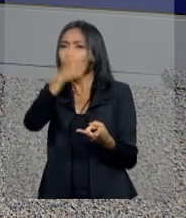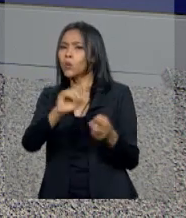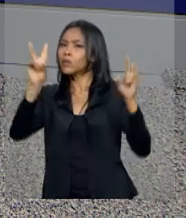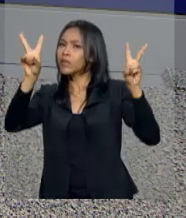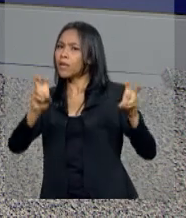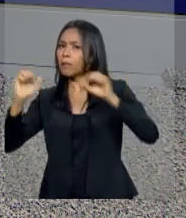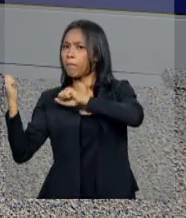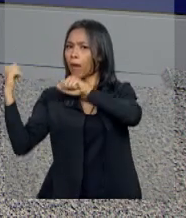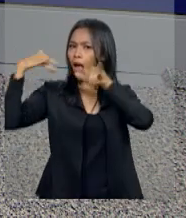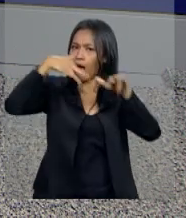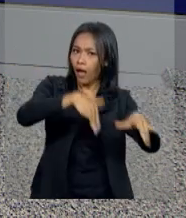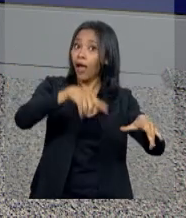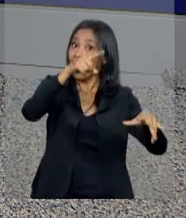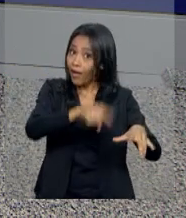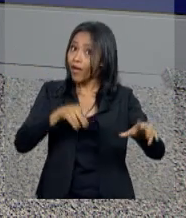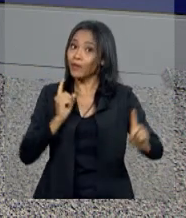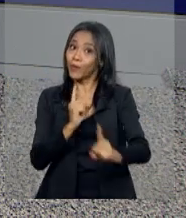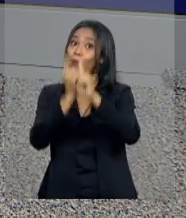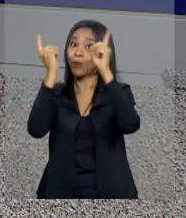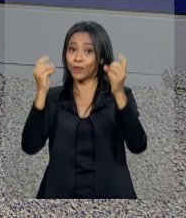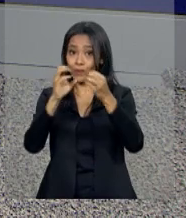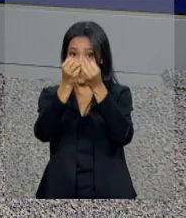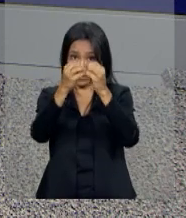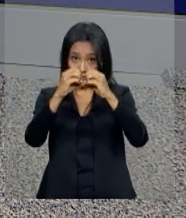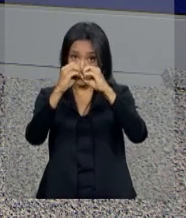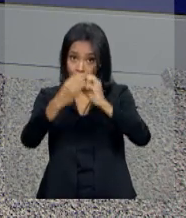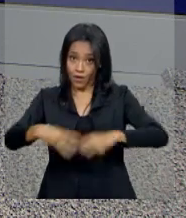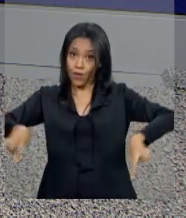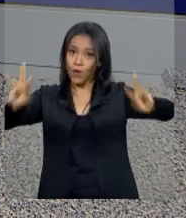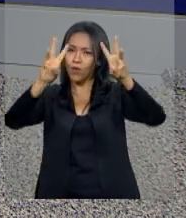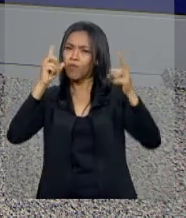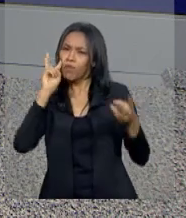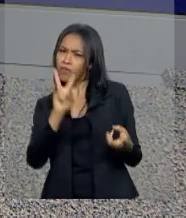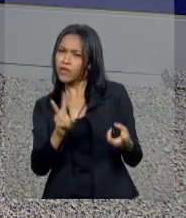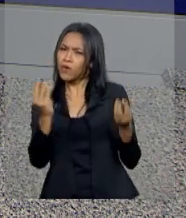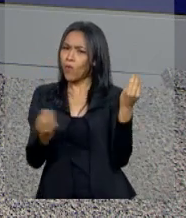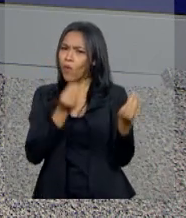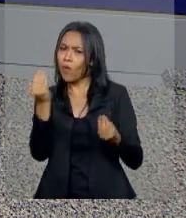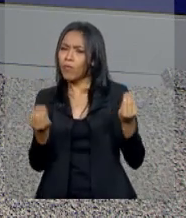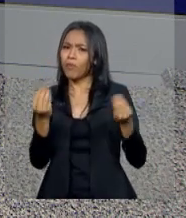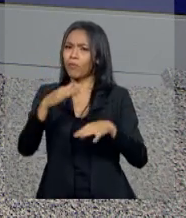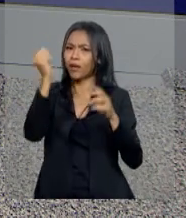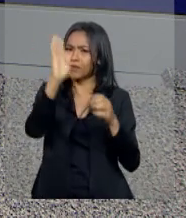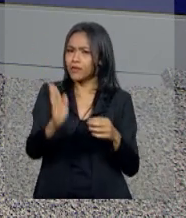deve ser um dos temas do encontro da ONU. Vamos ver como o Brasil está tratando esse assunto.